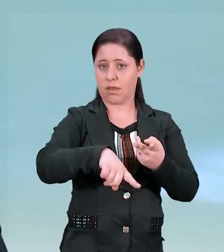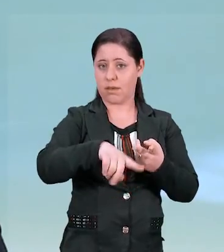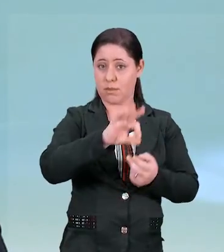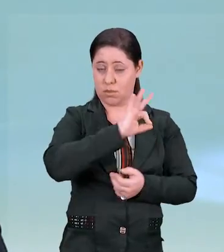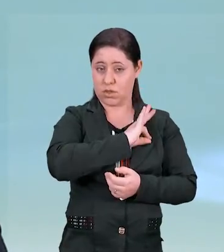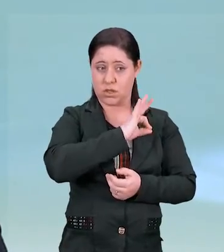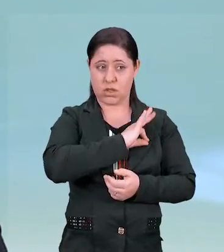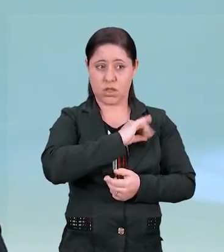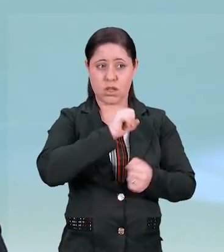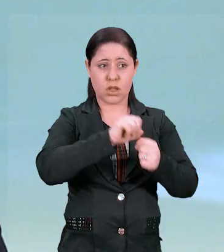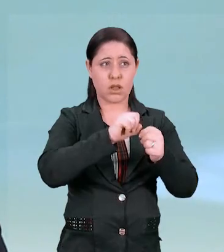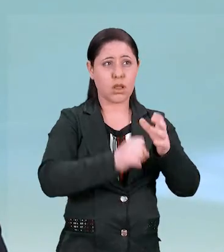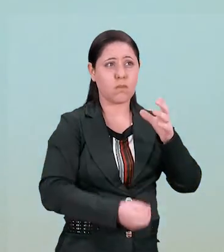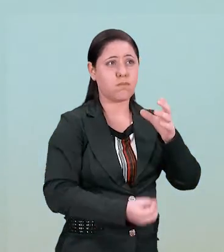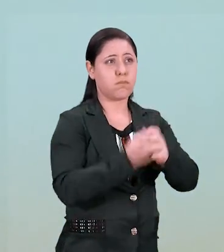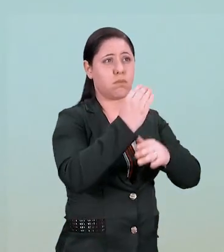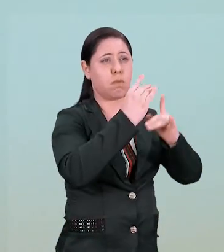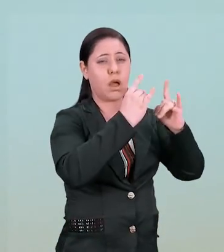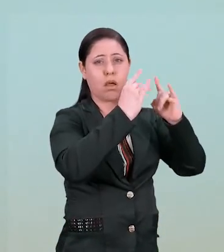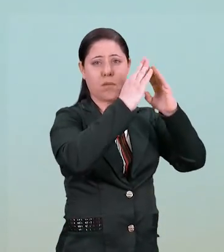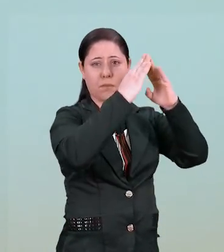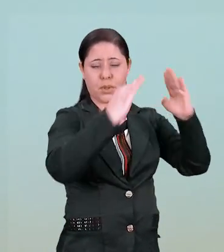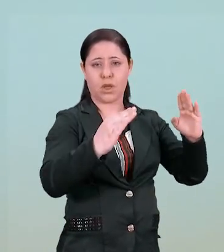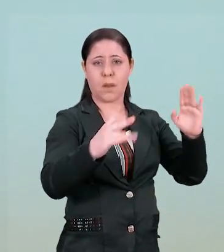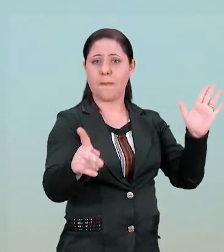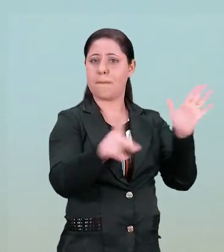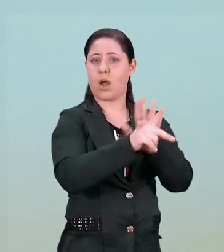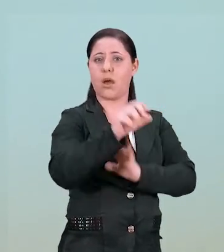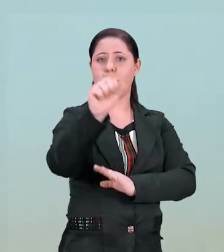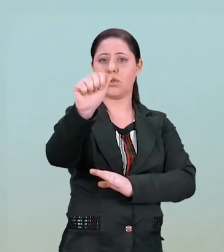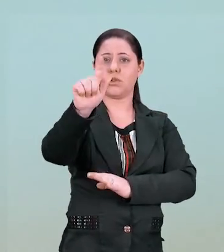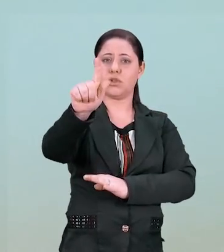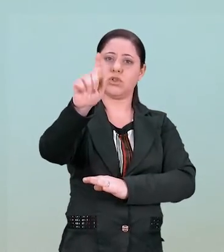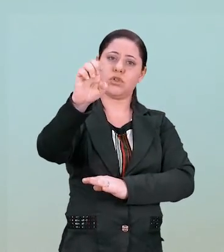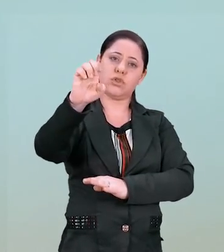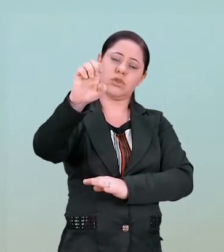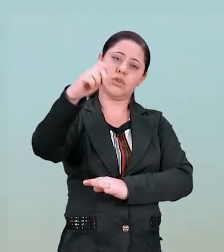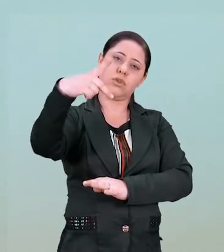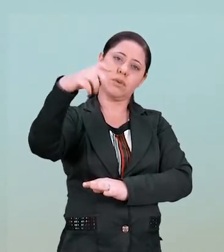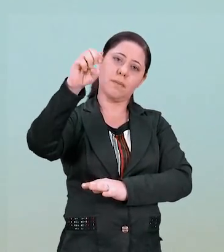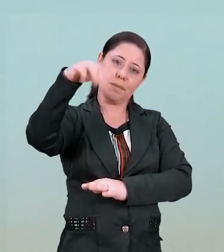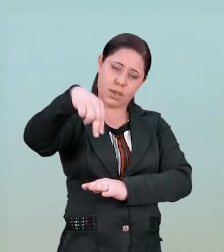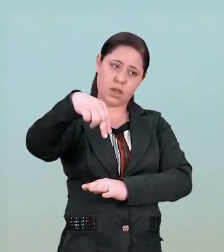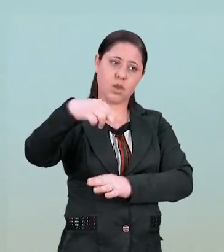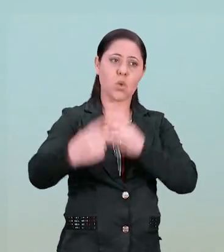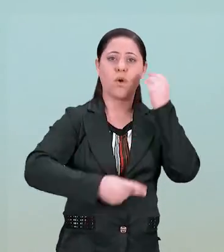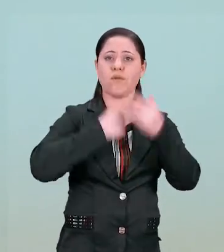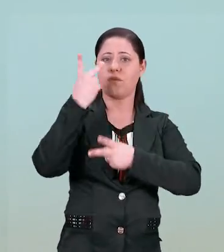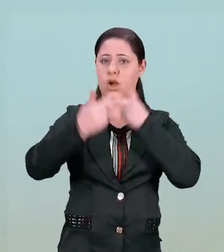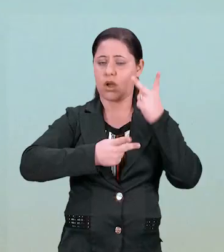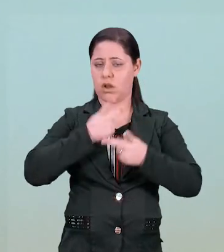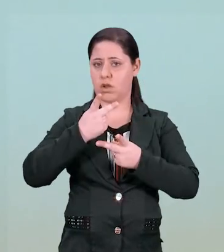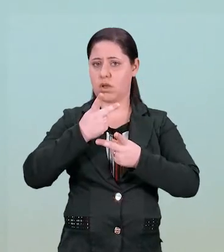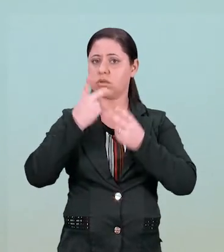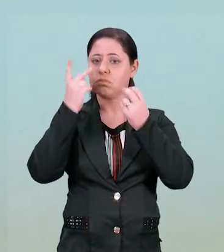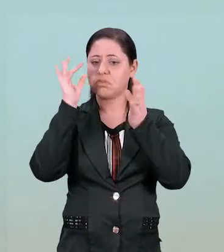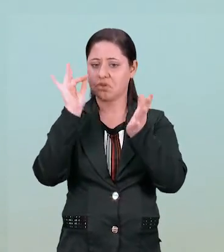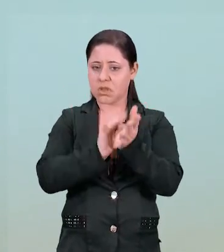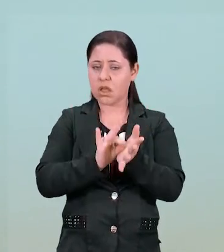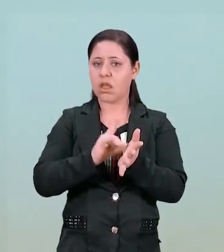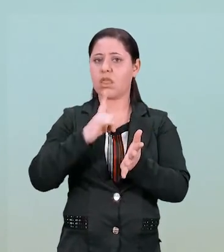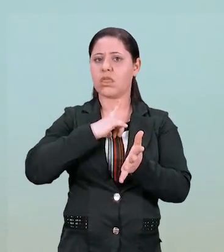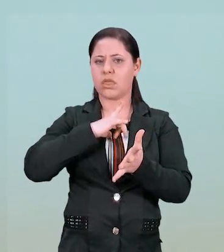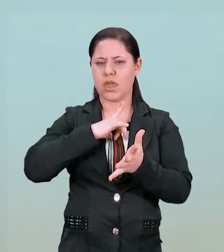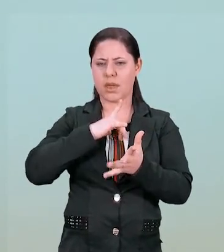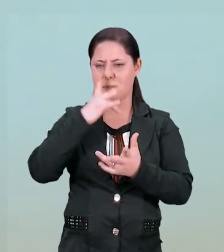gerido totalmente pela AGPEM. E como disse você, muito bem, nós atravessamos um turbilhão